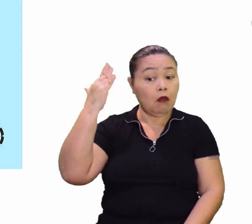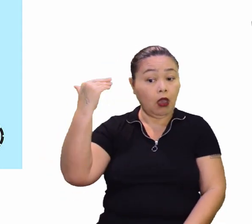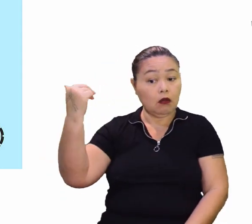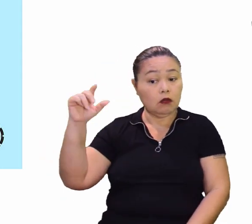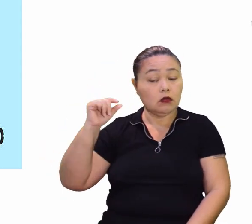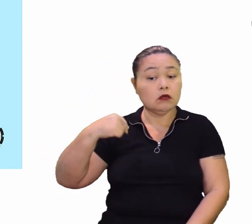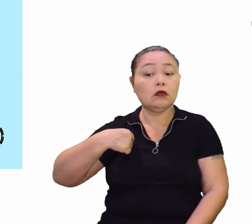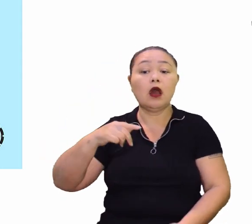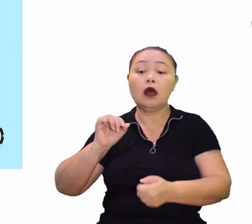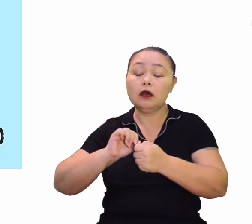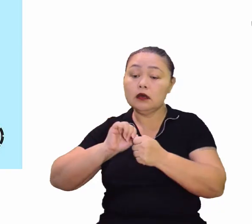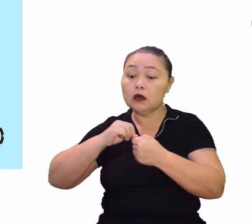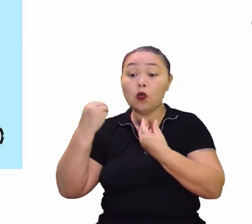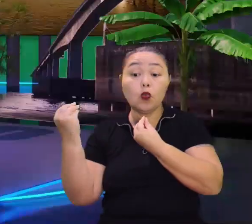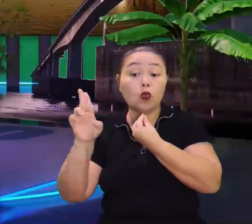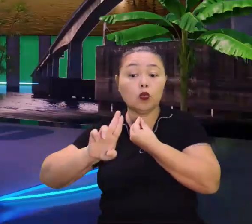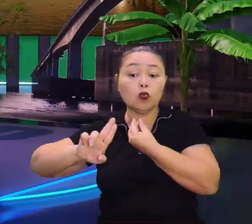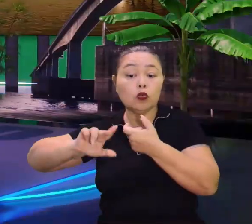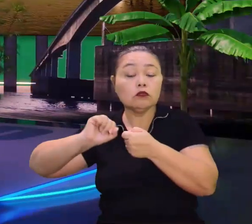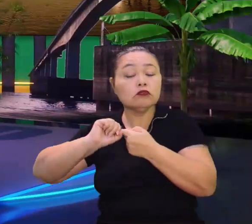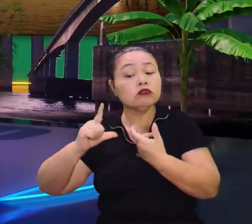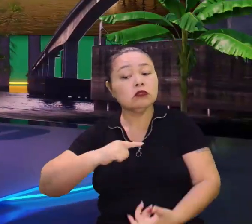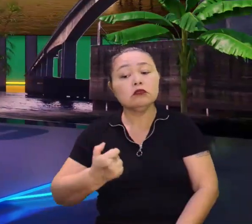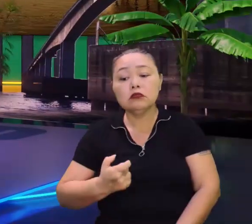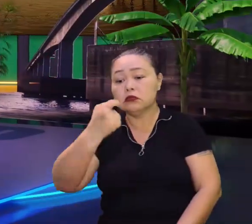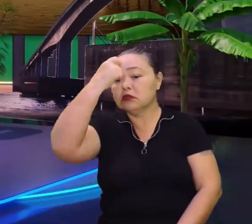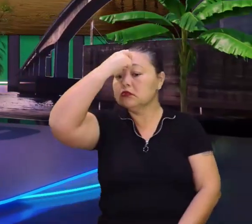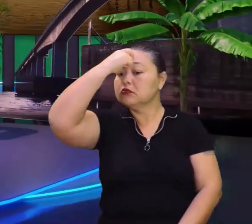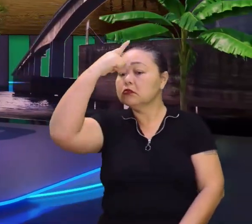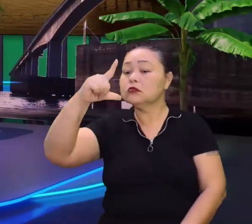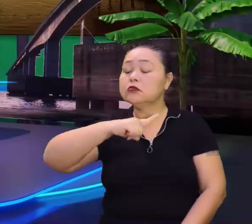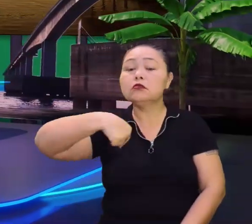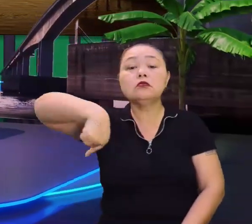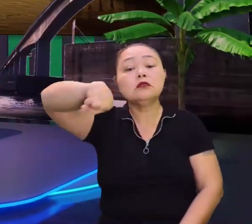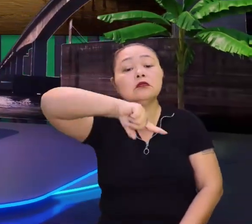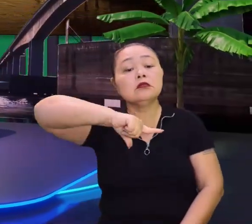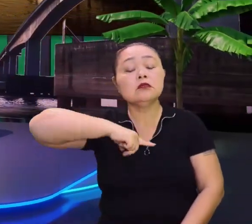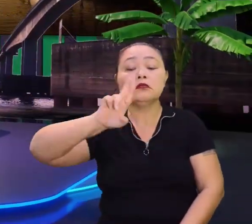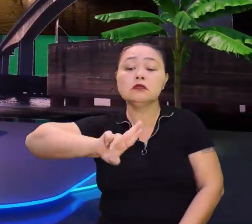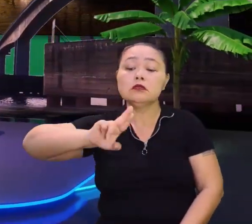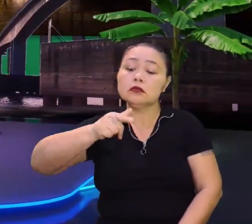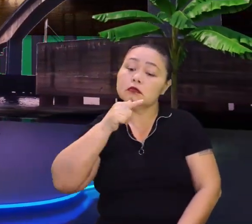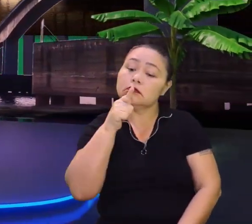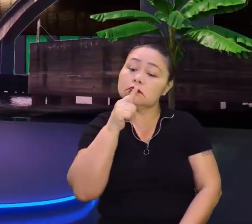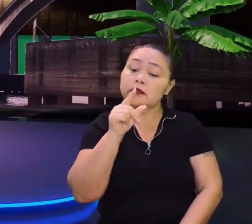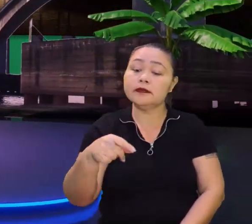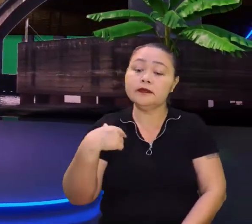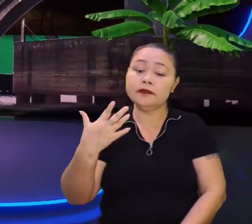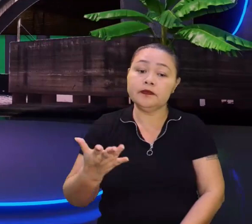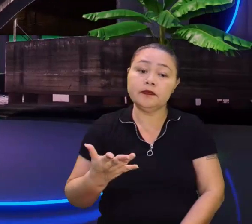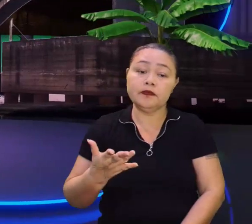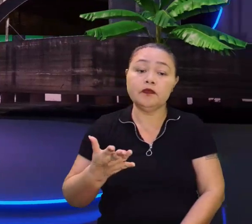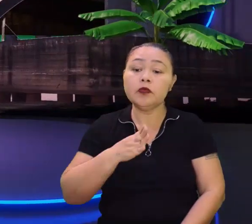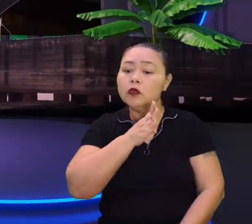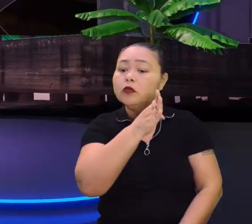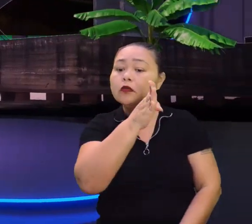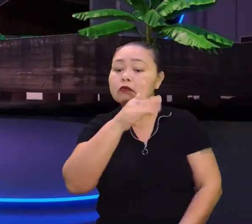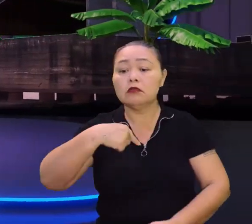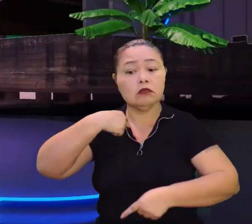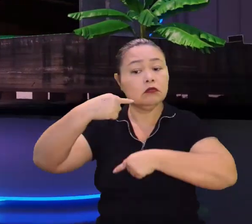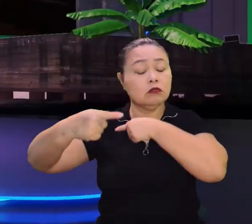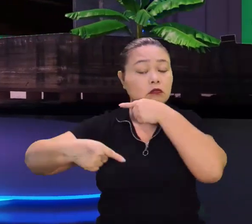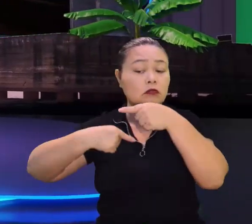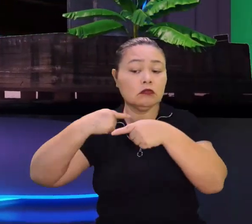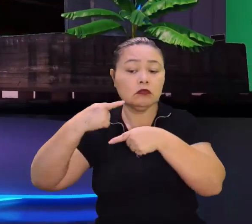pegada hídrica, né? hídrica. Para poder conscientizar sobre essa questão da utilização da água em todo esse